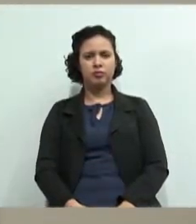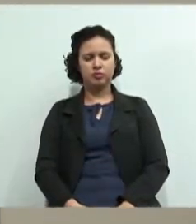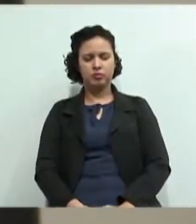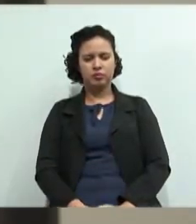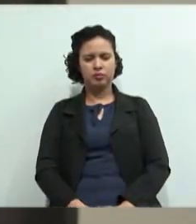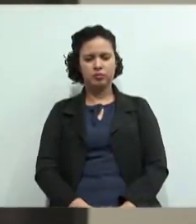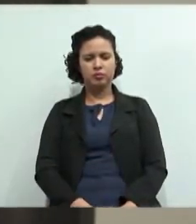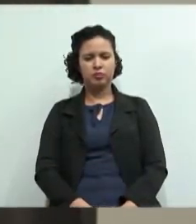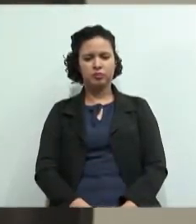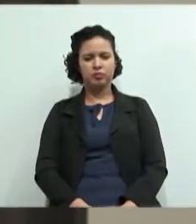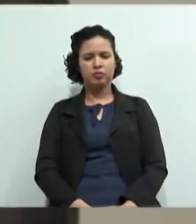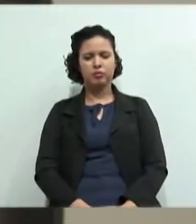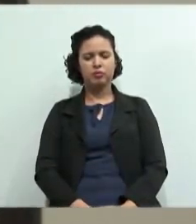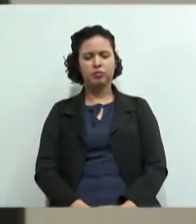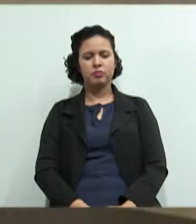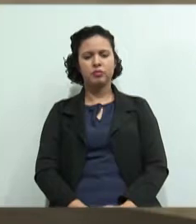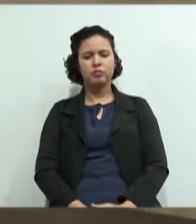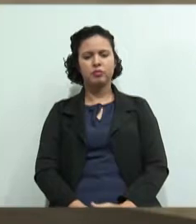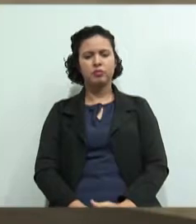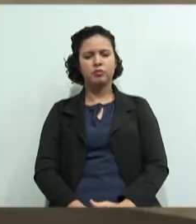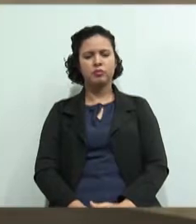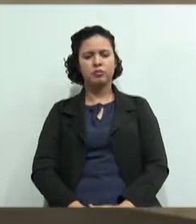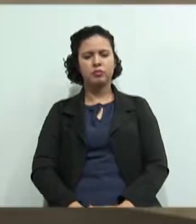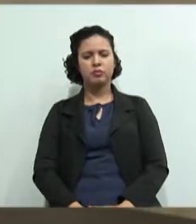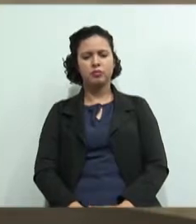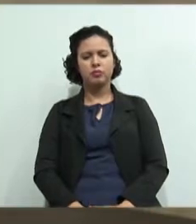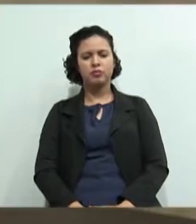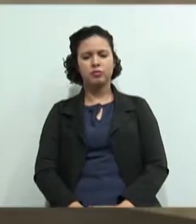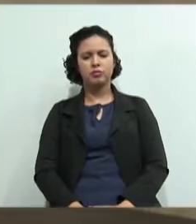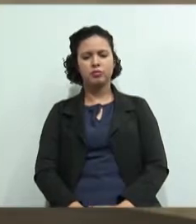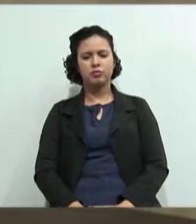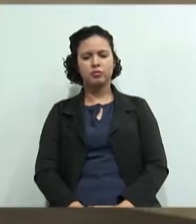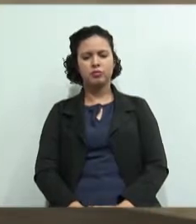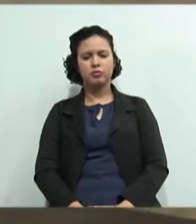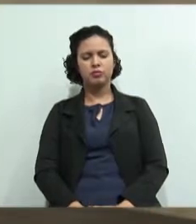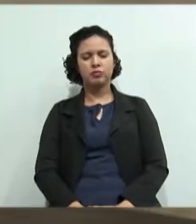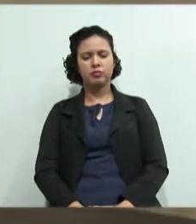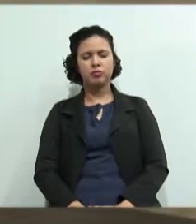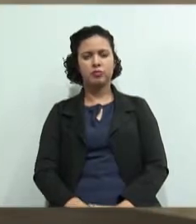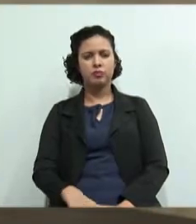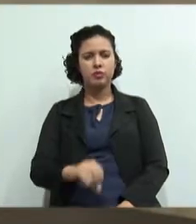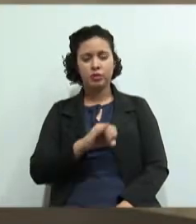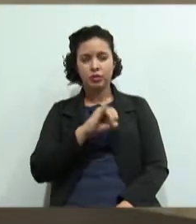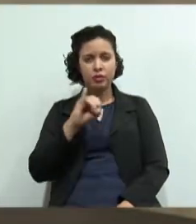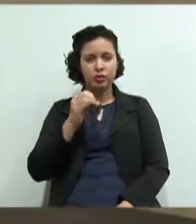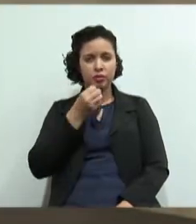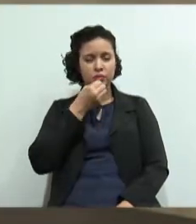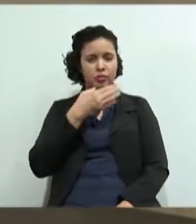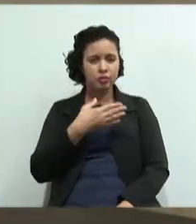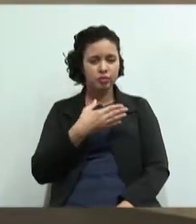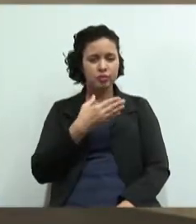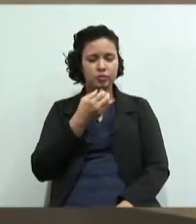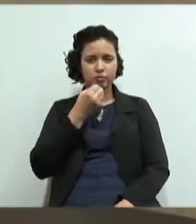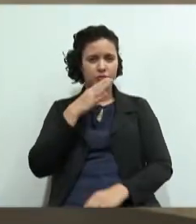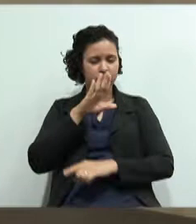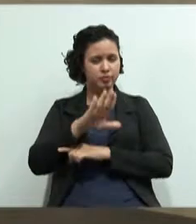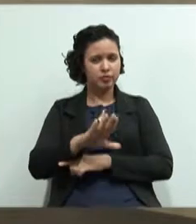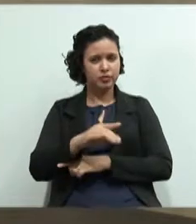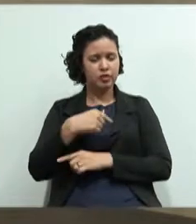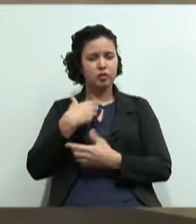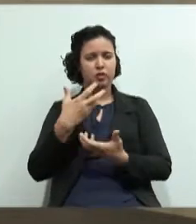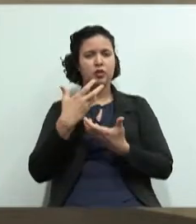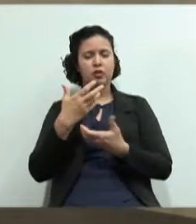Oi, Alô, boa tarde. Eu gostaria de falar